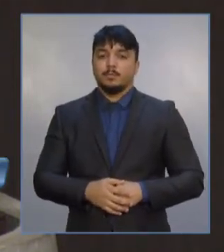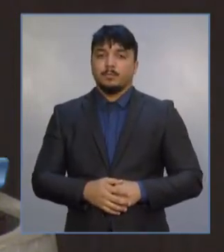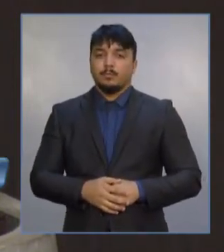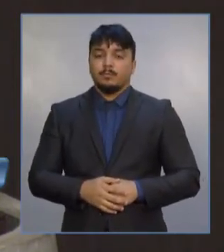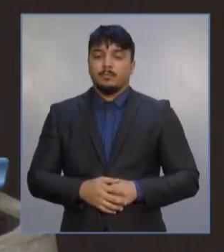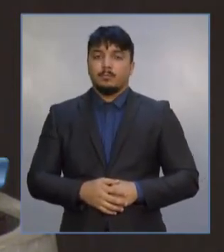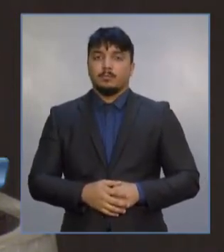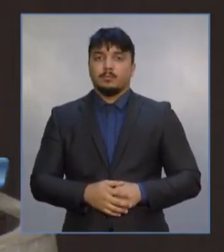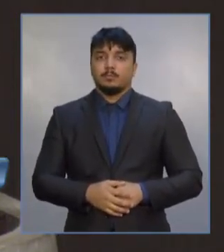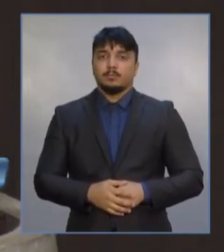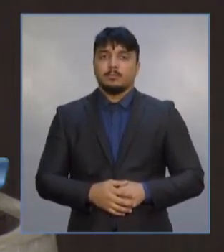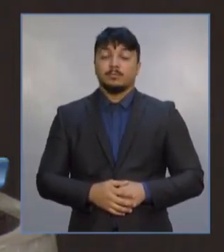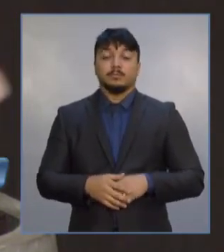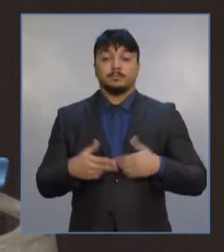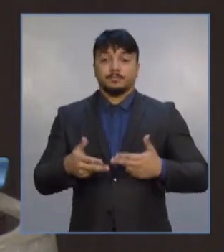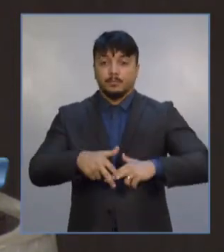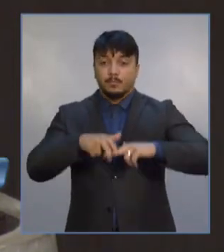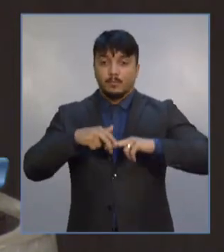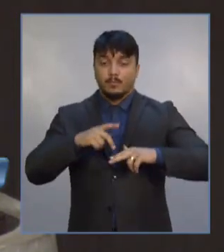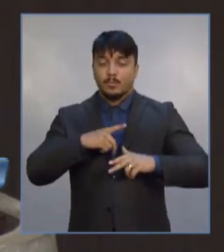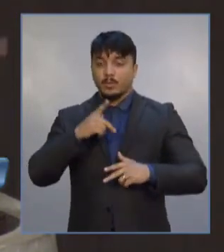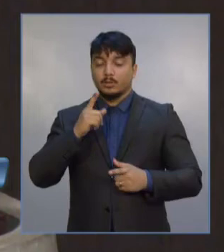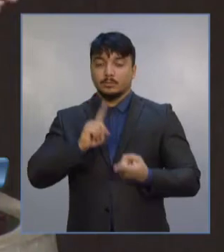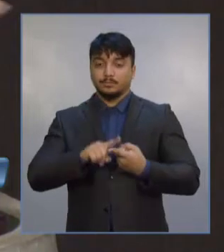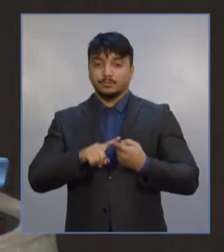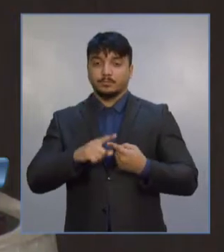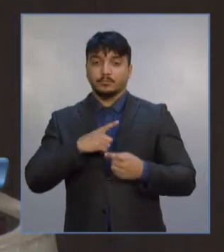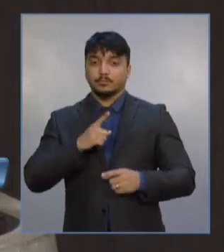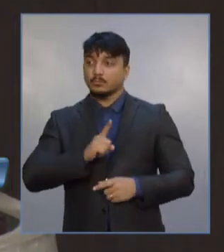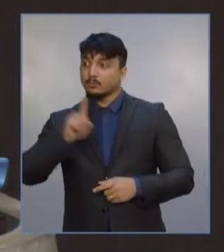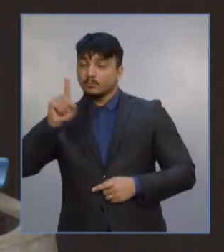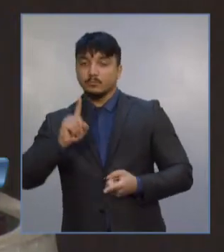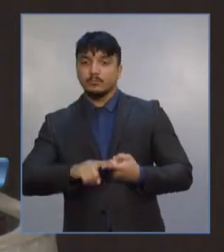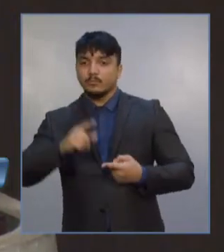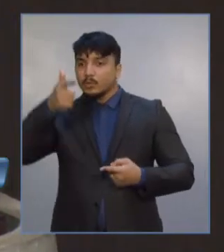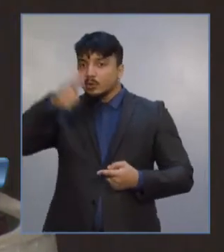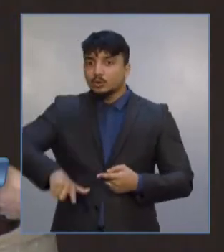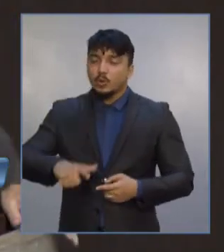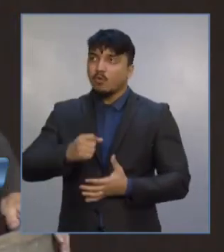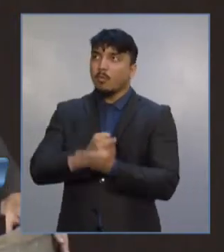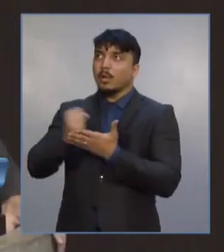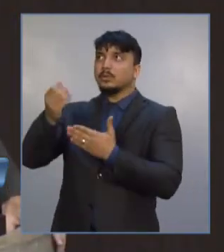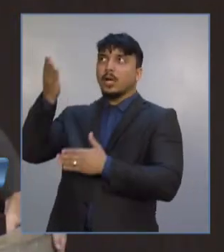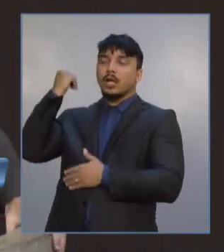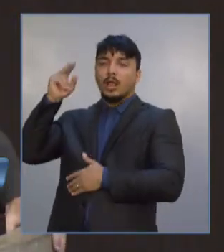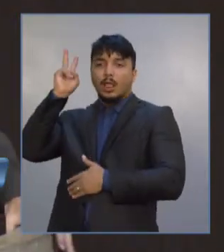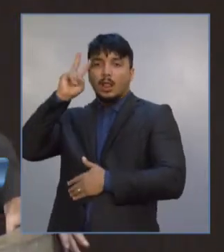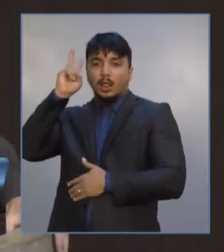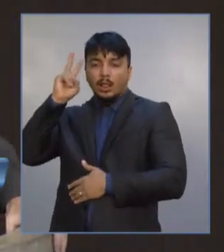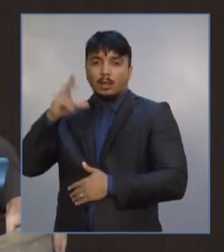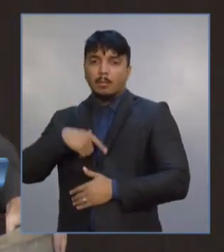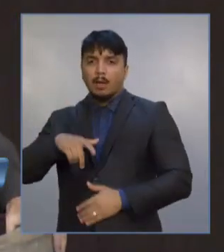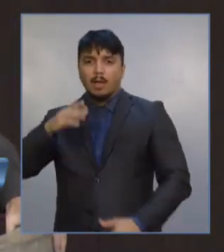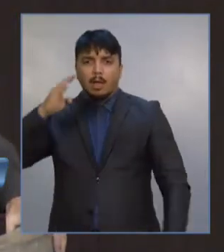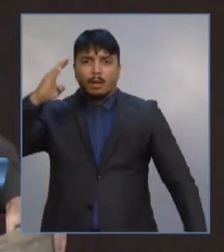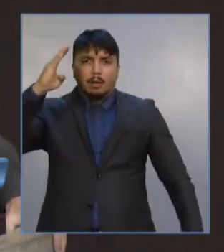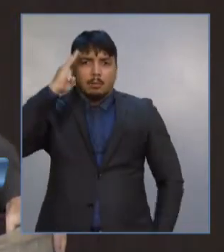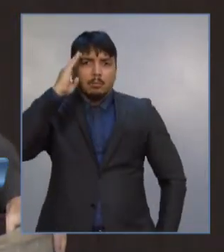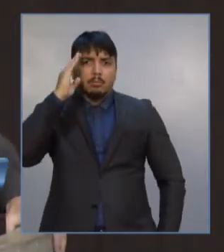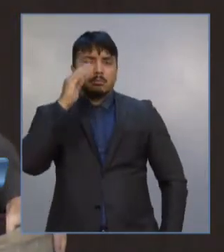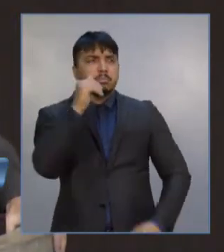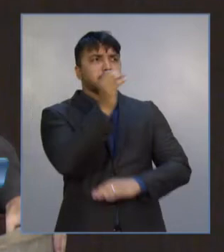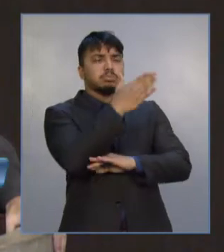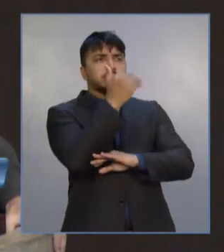brasileiro. E, mais do que isso, ele que repete o passado, quando bate continência